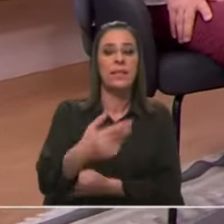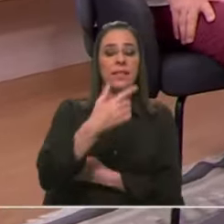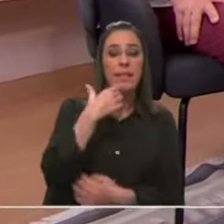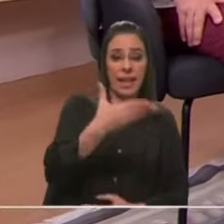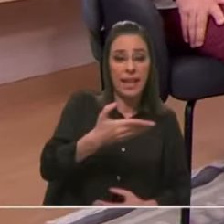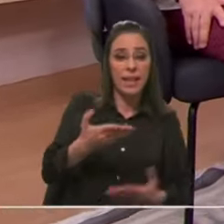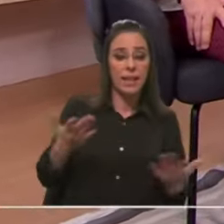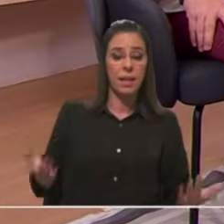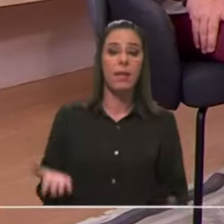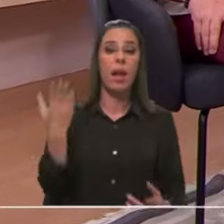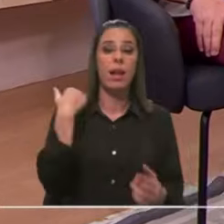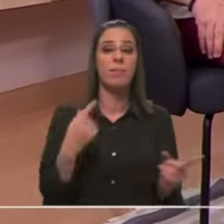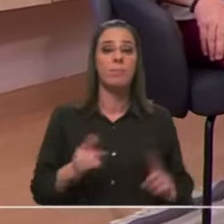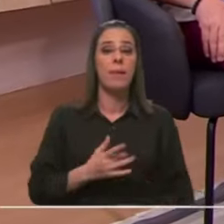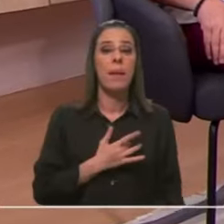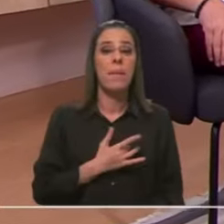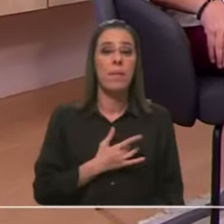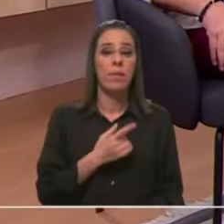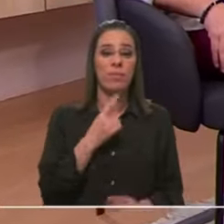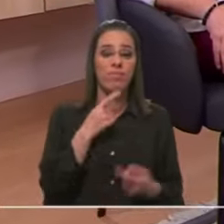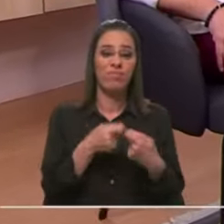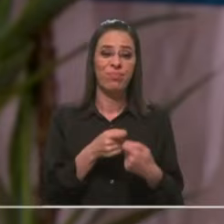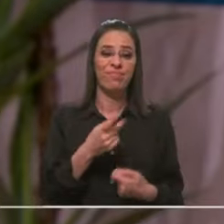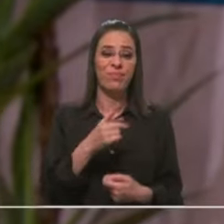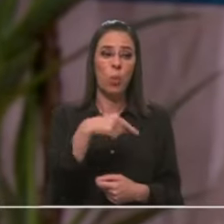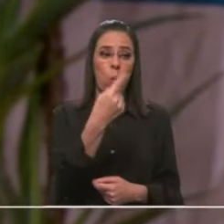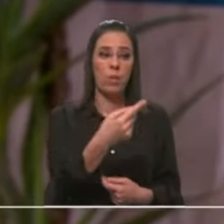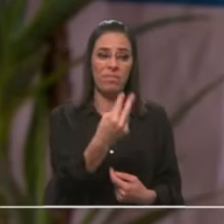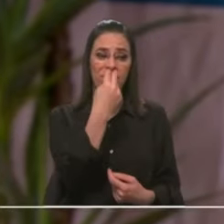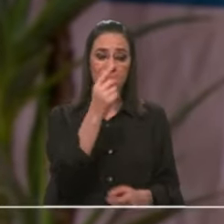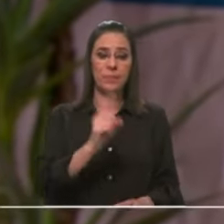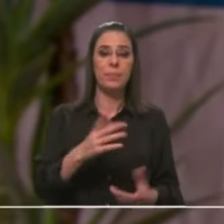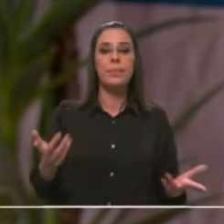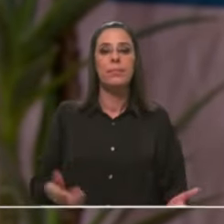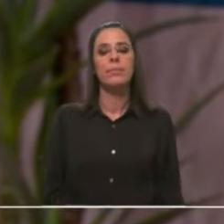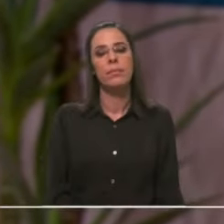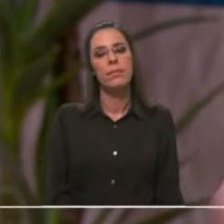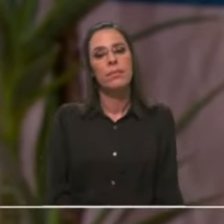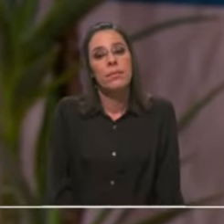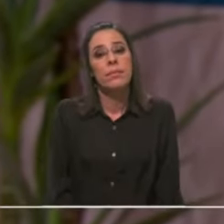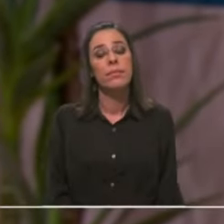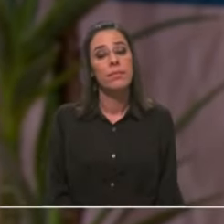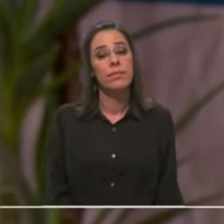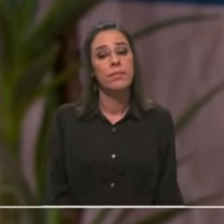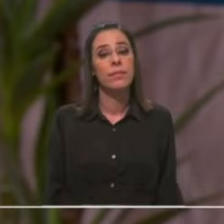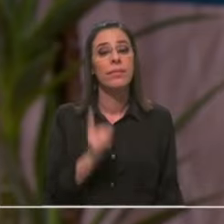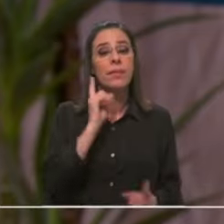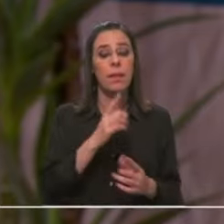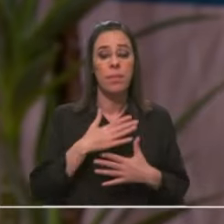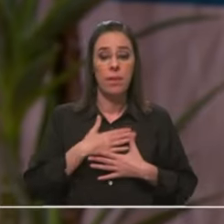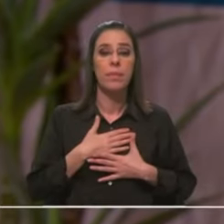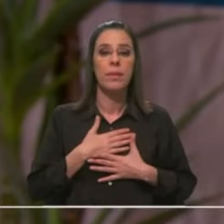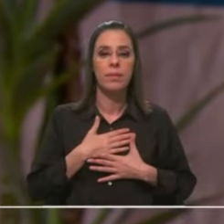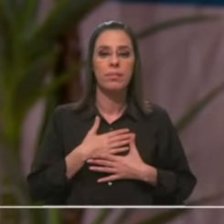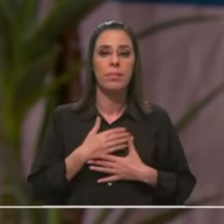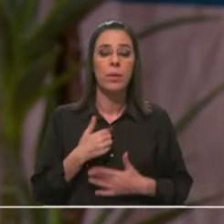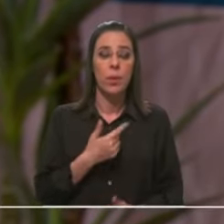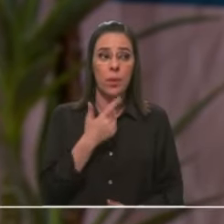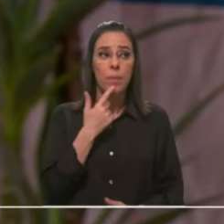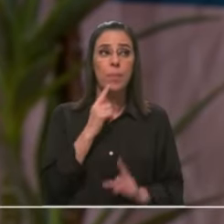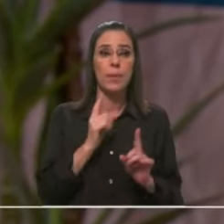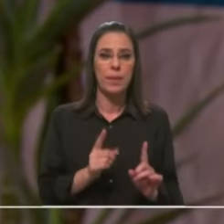17 anos na altura não foi uma paixão assim muito correspondida da outra parte eh mas mas o o que importa para mim foi eu ter